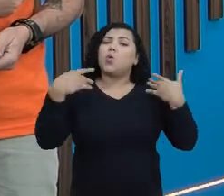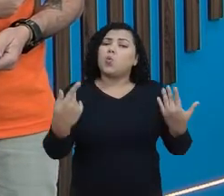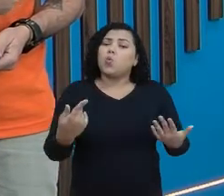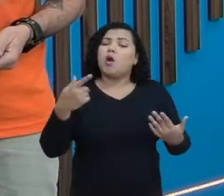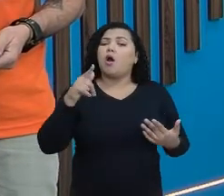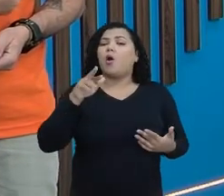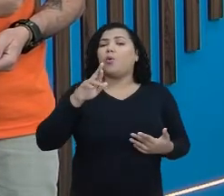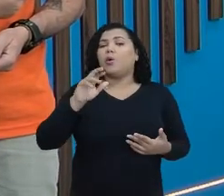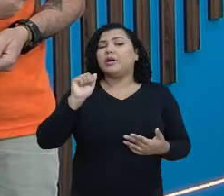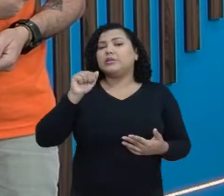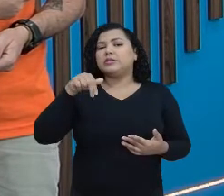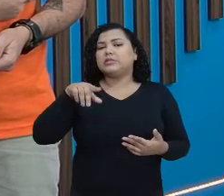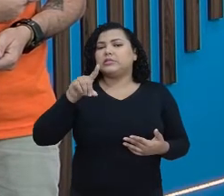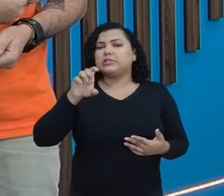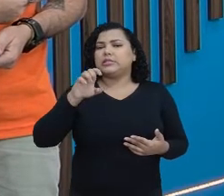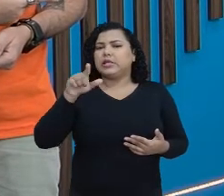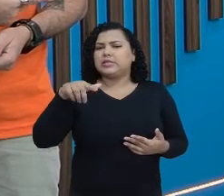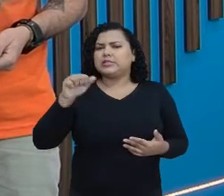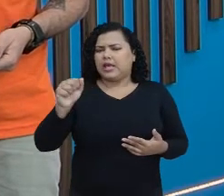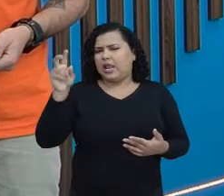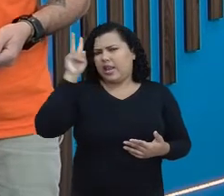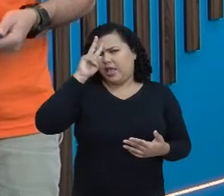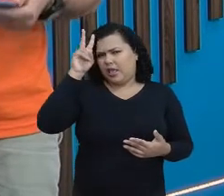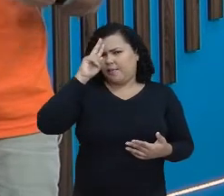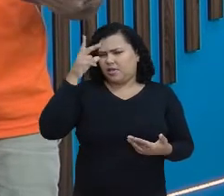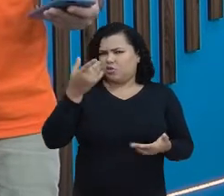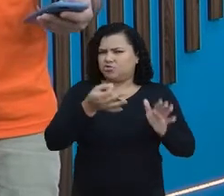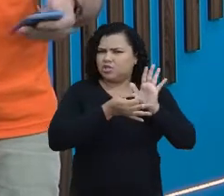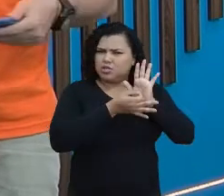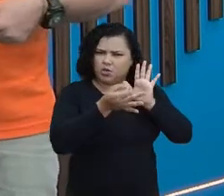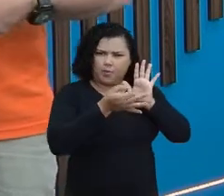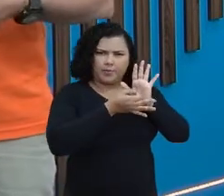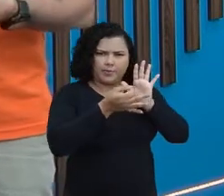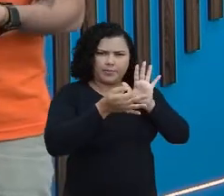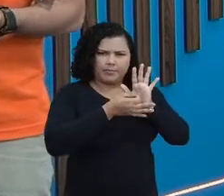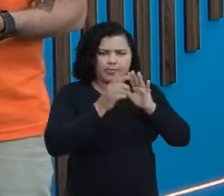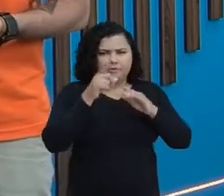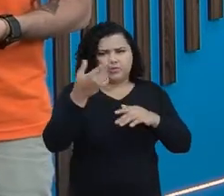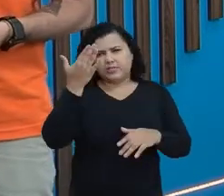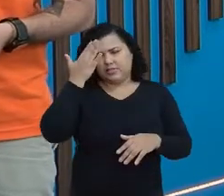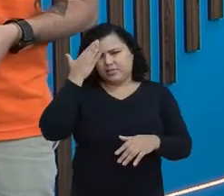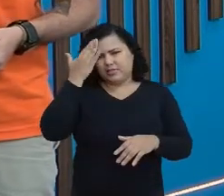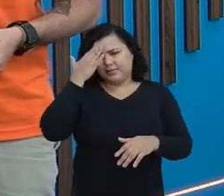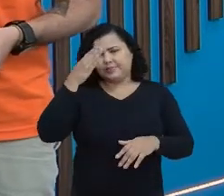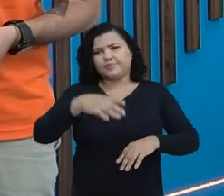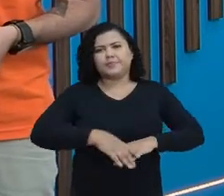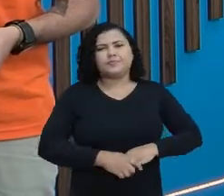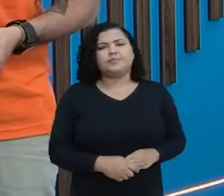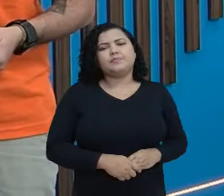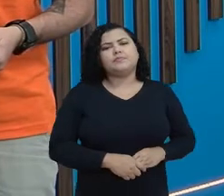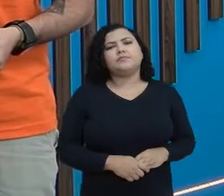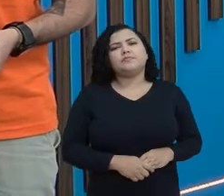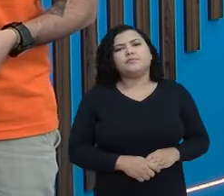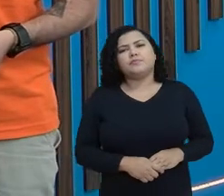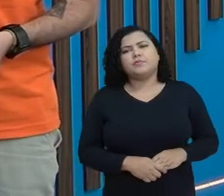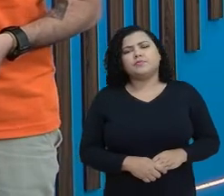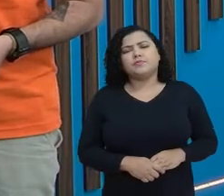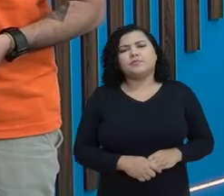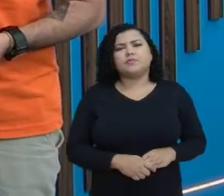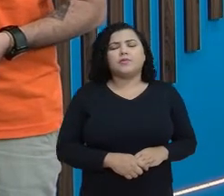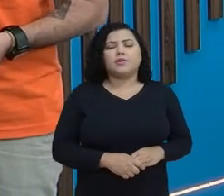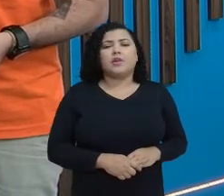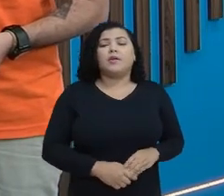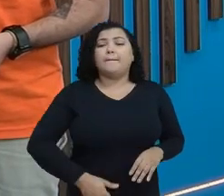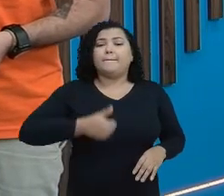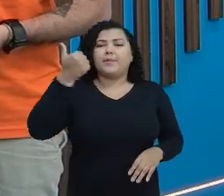atividade, a sugestão que eu dei anteriormente, aquele dos produtos e da indústria, da empresa, a primeira coisa que você tem que fazer é identificar